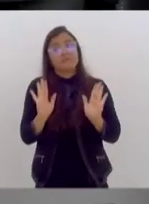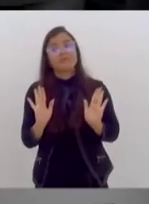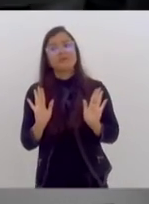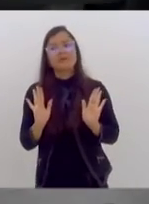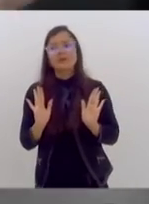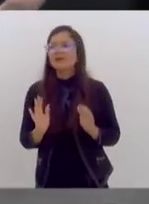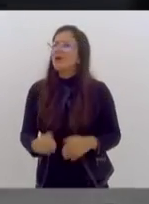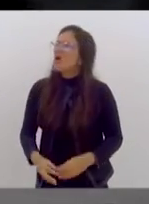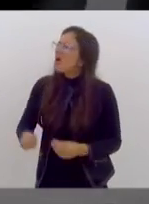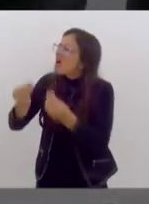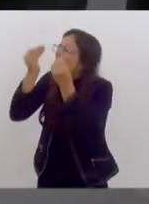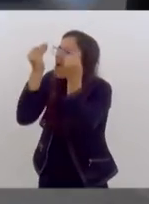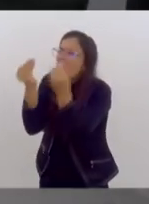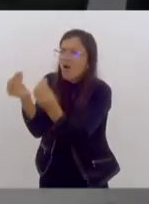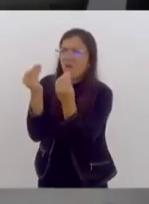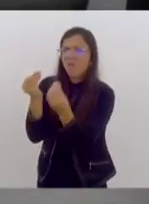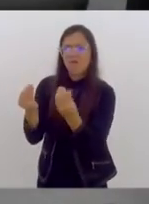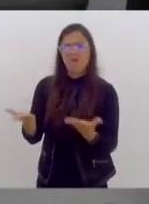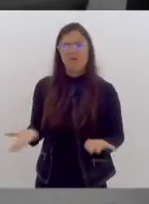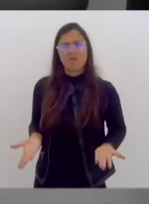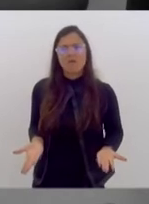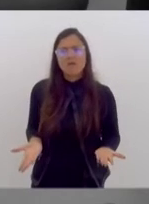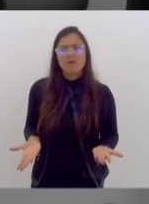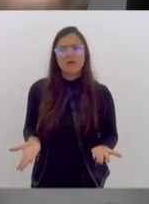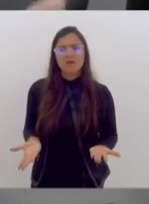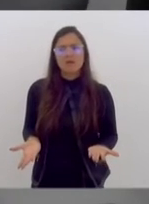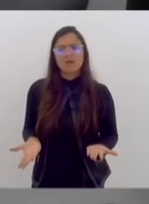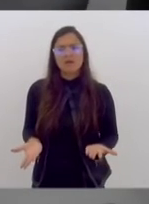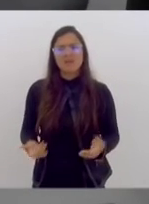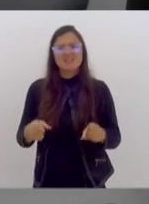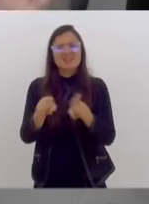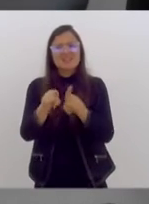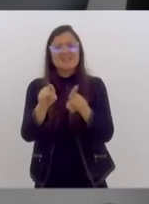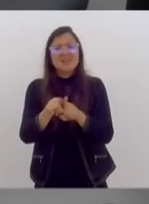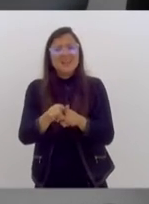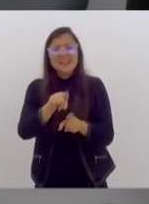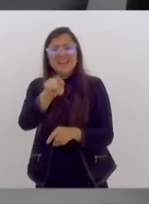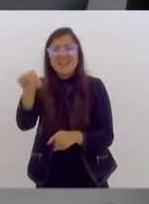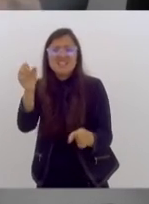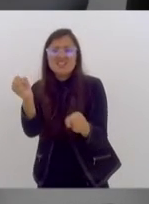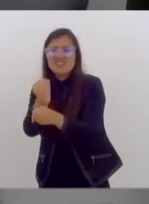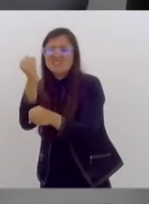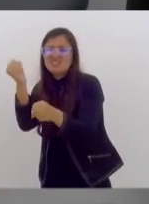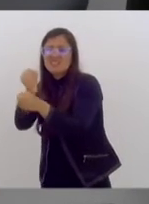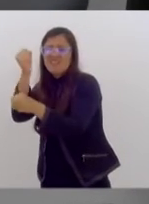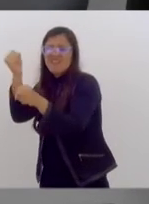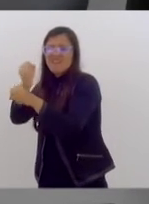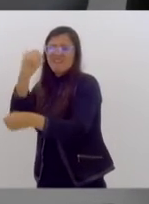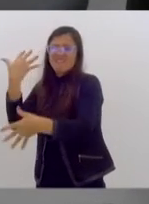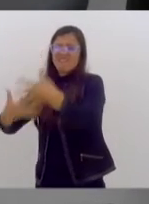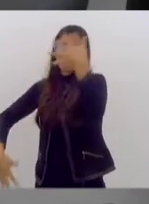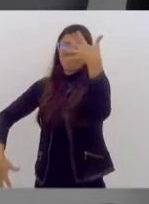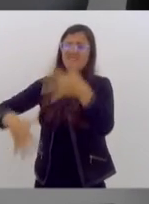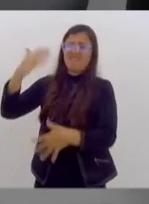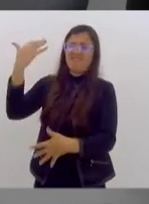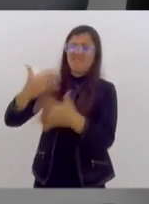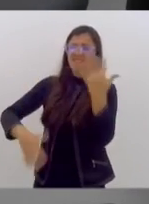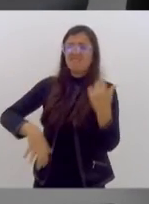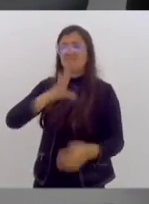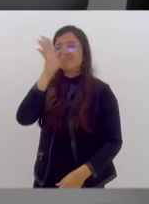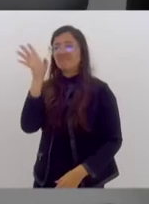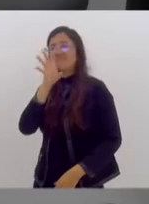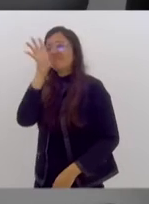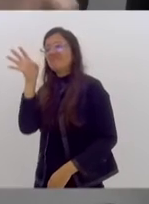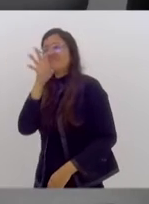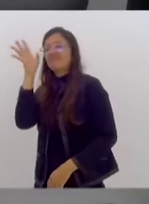também construção é feita desordenada favelização né Por todas as